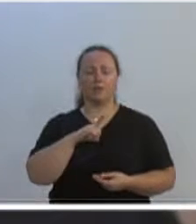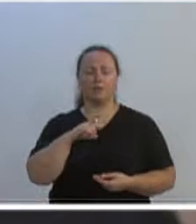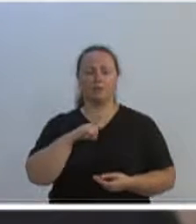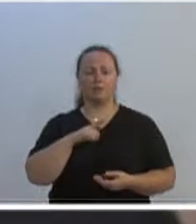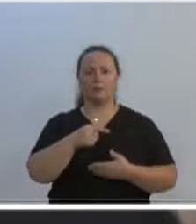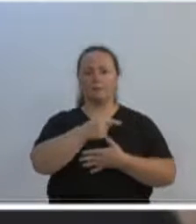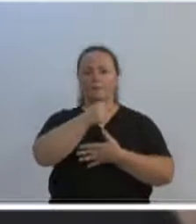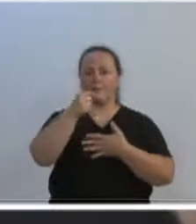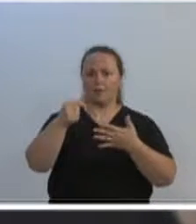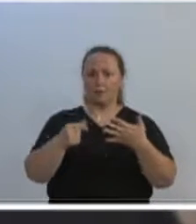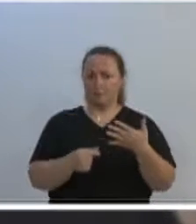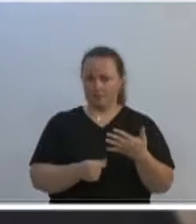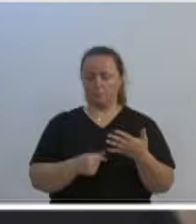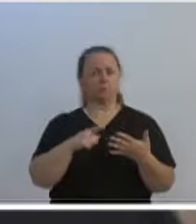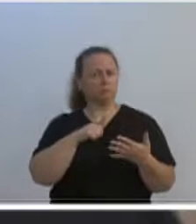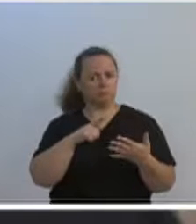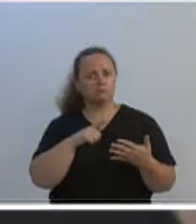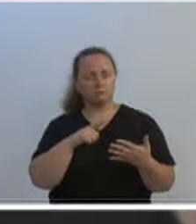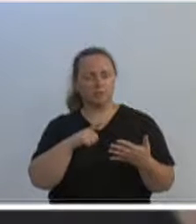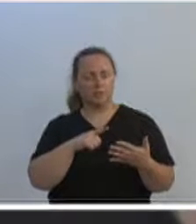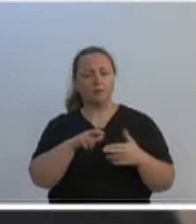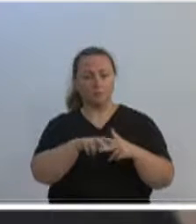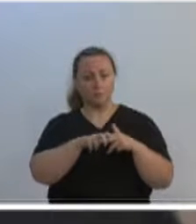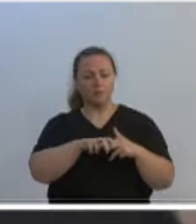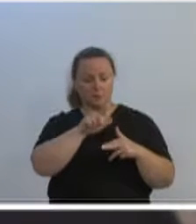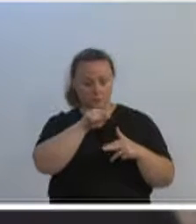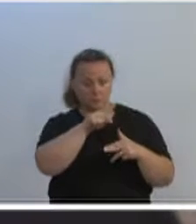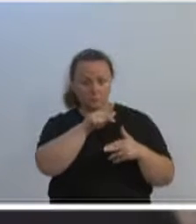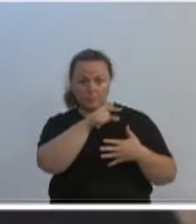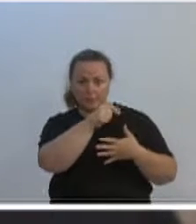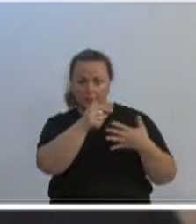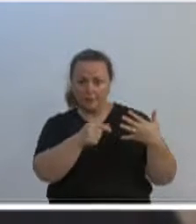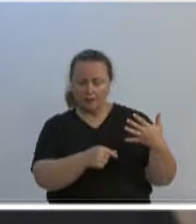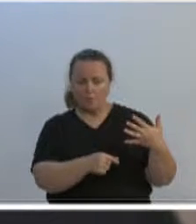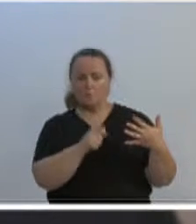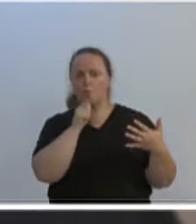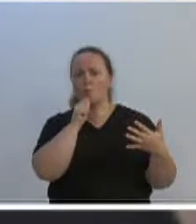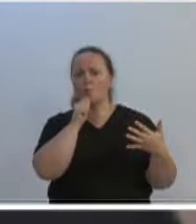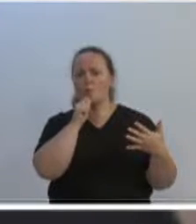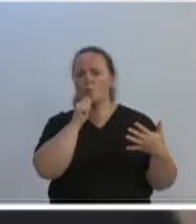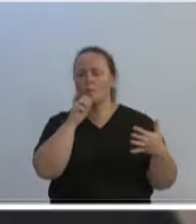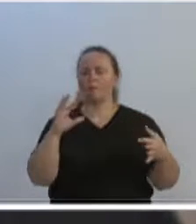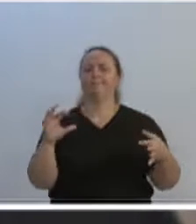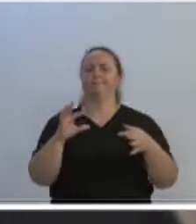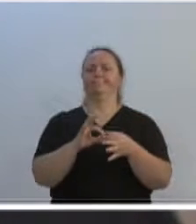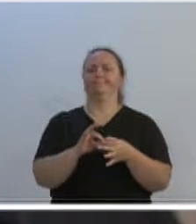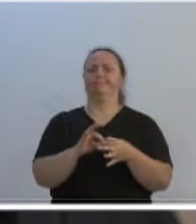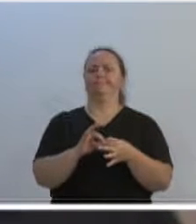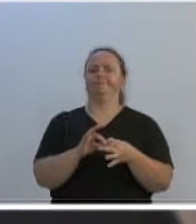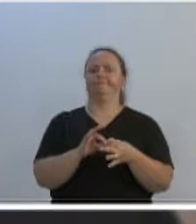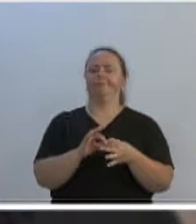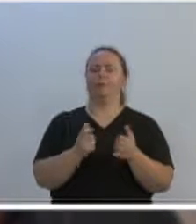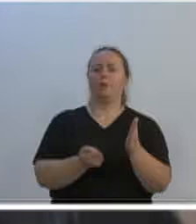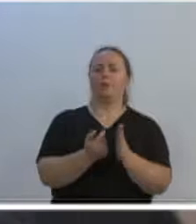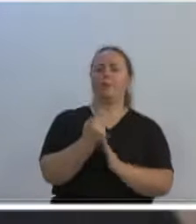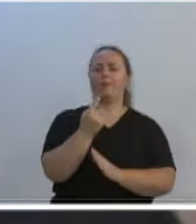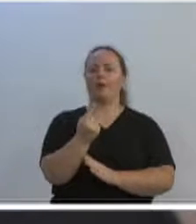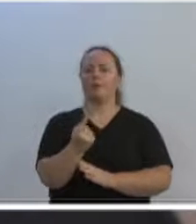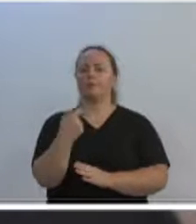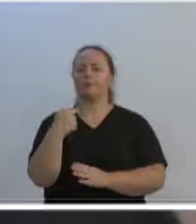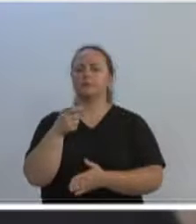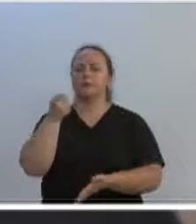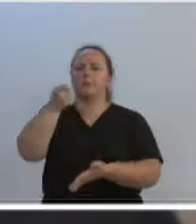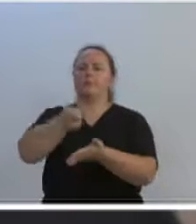para o consumidor e, por se tratar de um benefício do consumidor, não havia a venda crasada. E aí, nesse fato, como bem disse Vossa